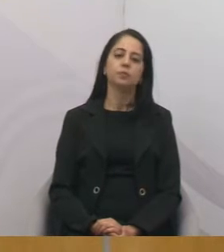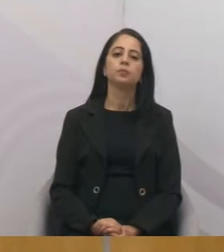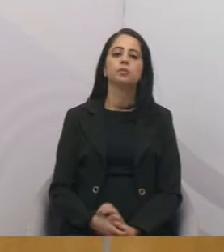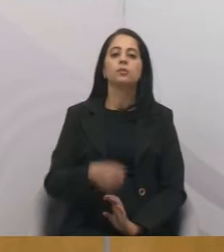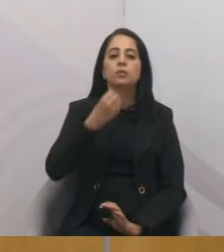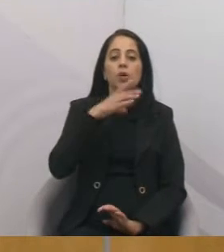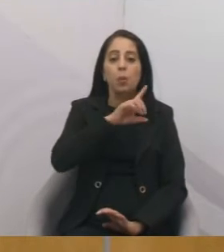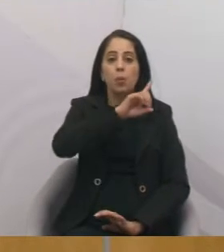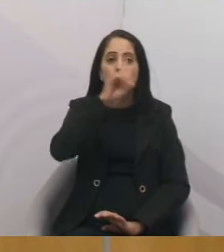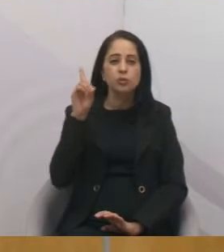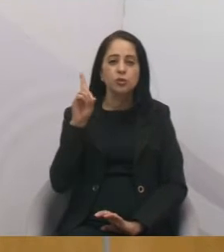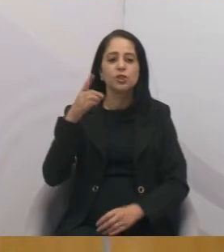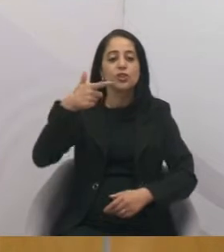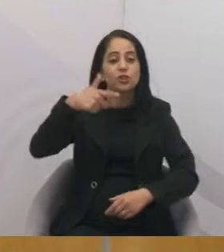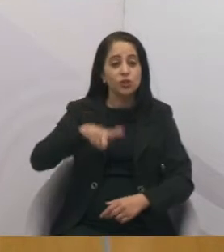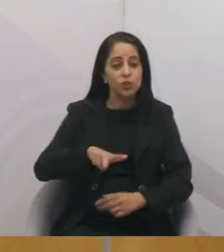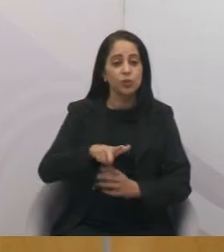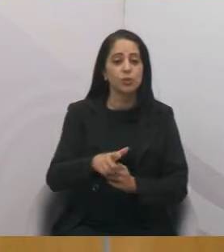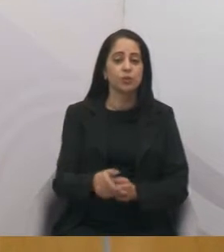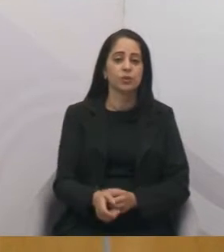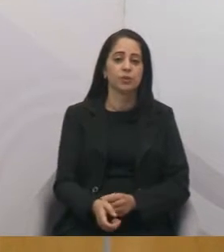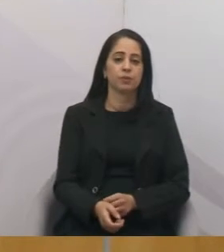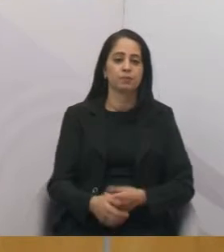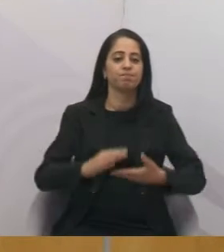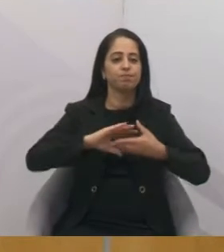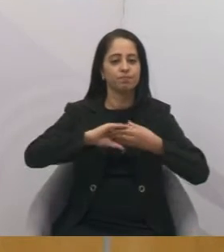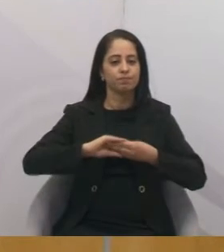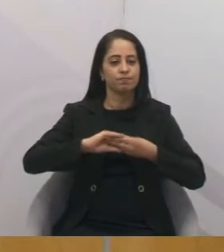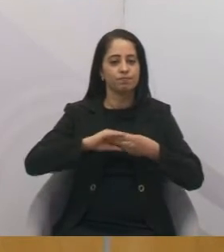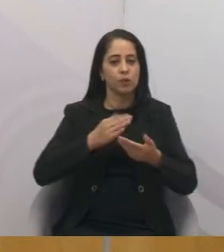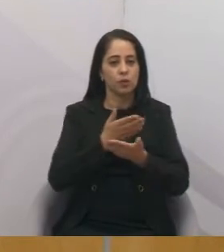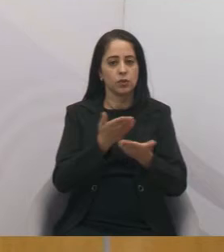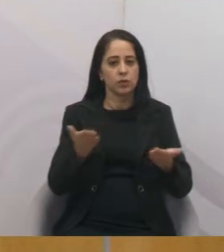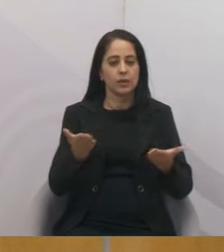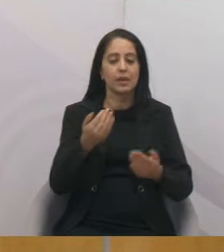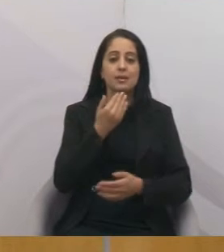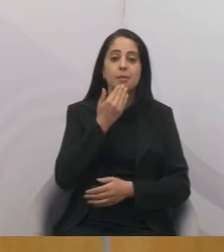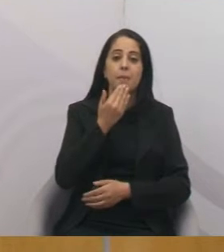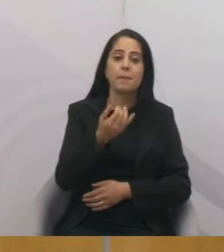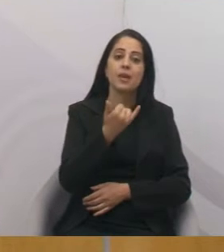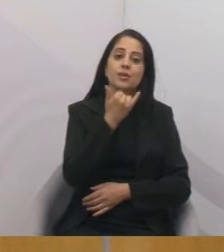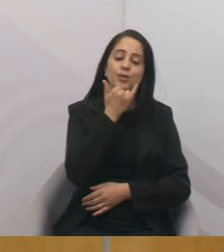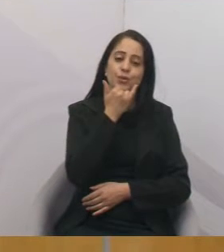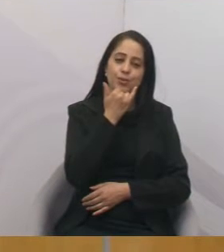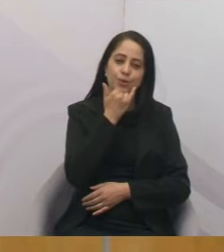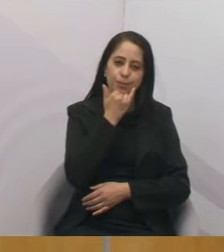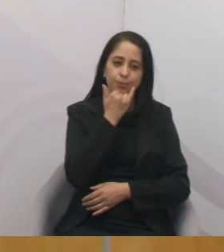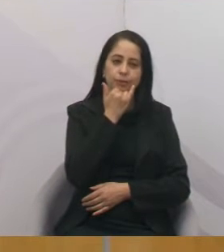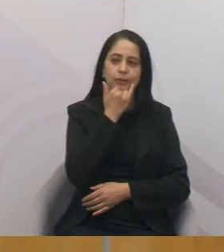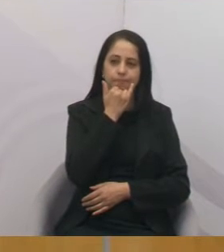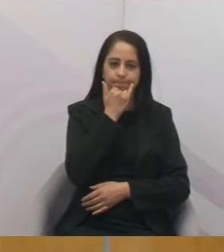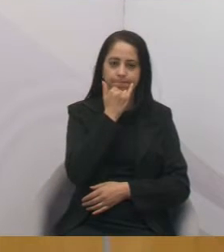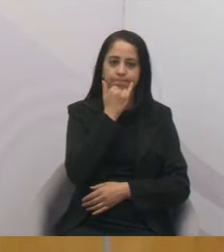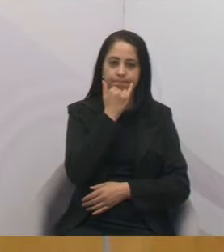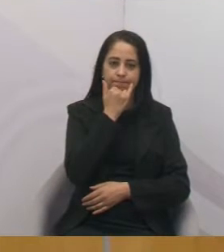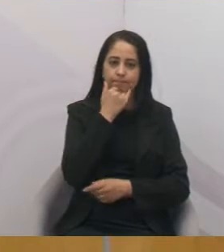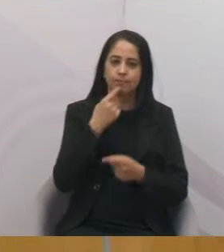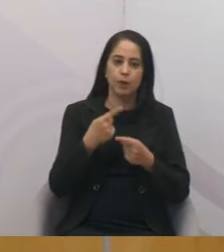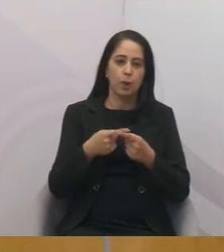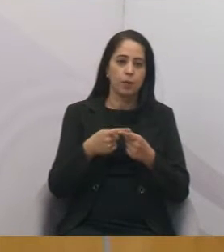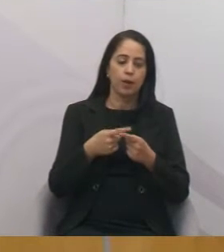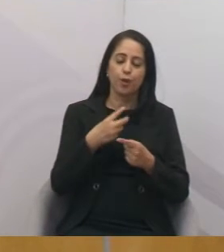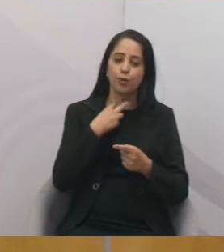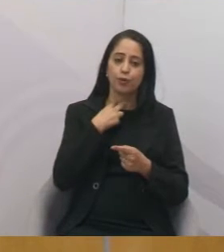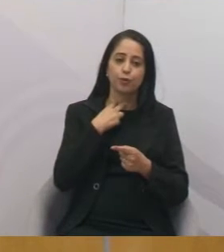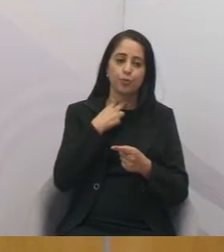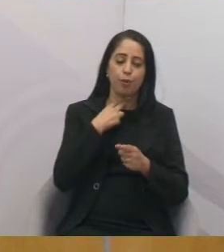Bom dia novamente a todos. Quero aqui cumprimentar e pedir desculpas aos familiares, porque não podemos